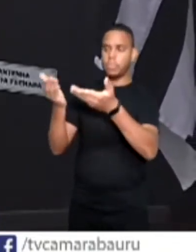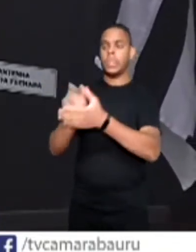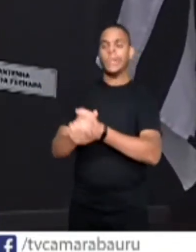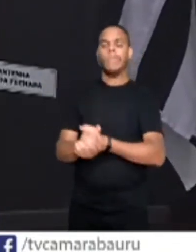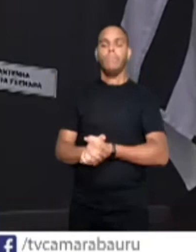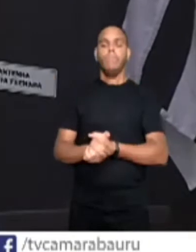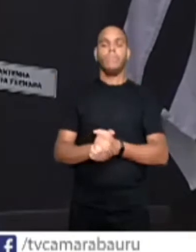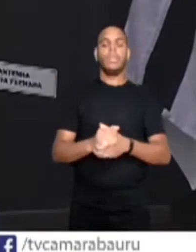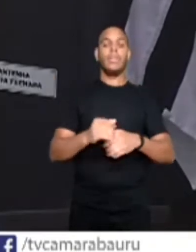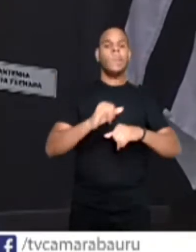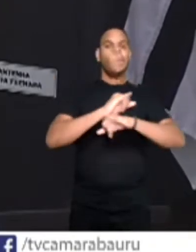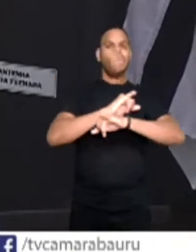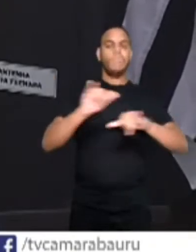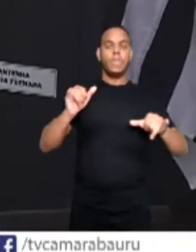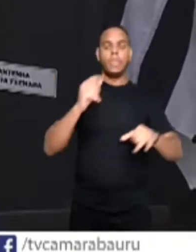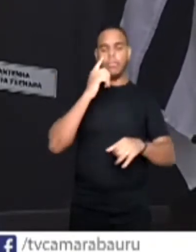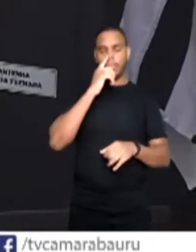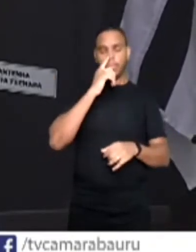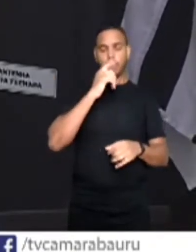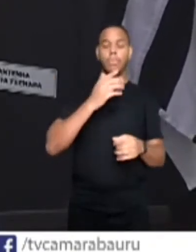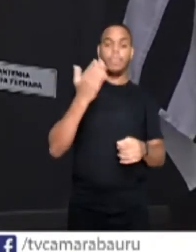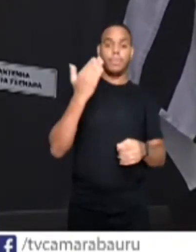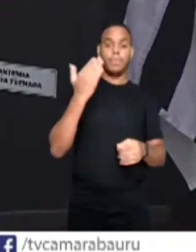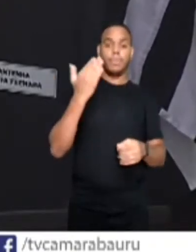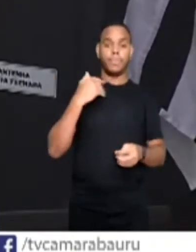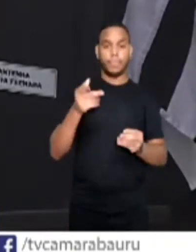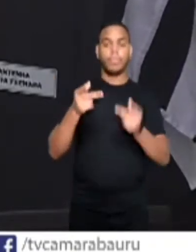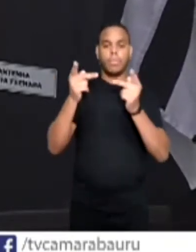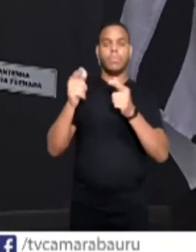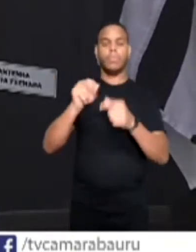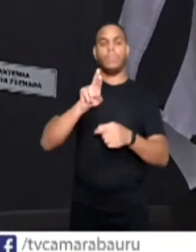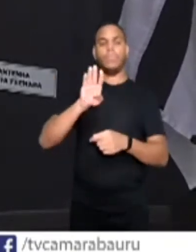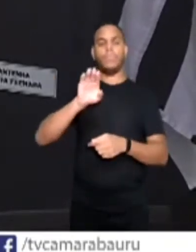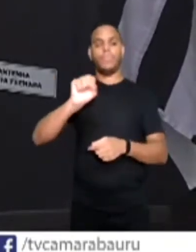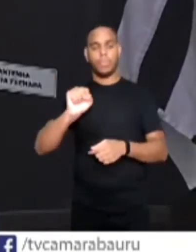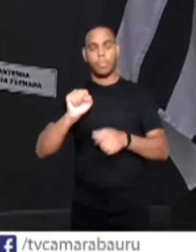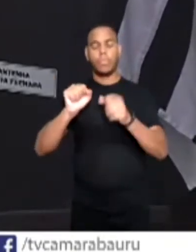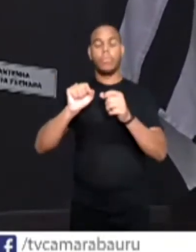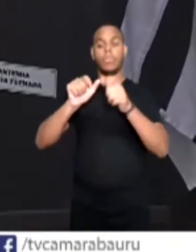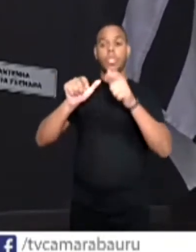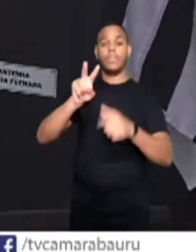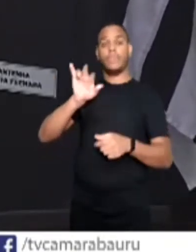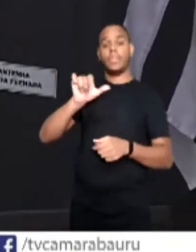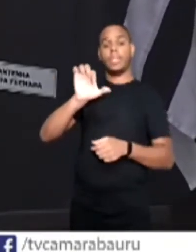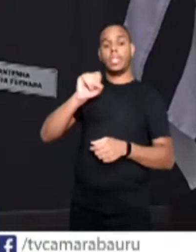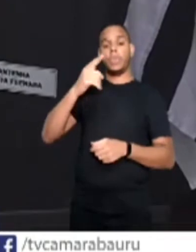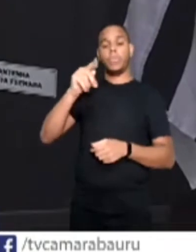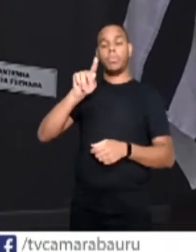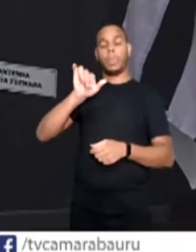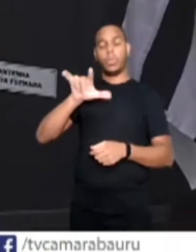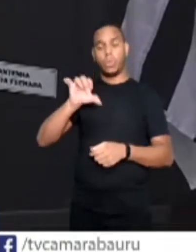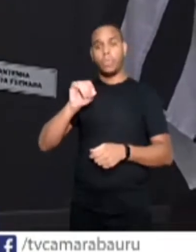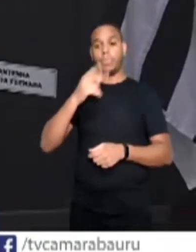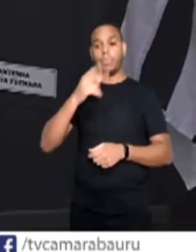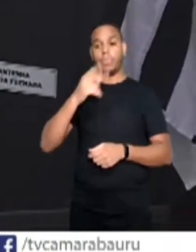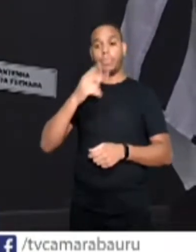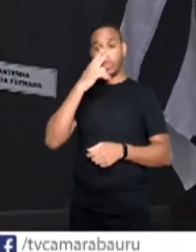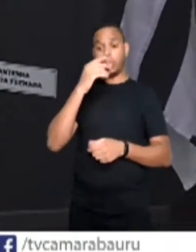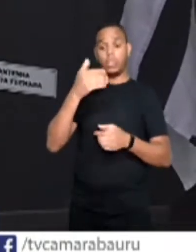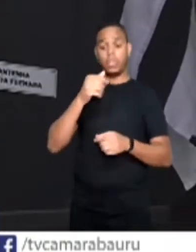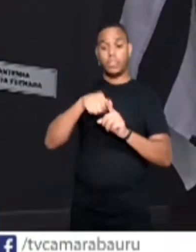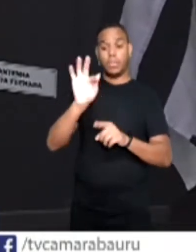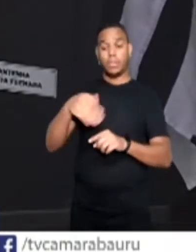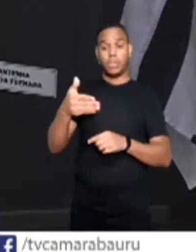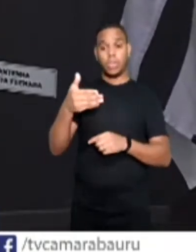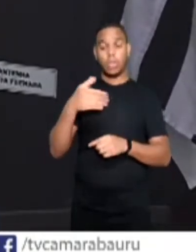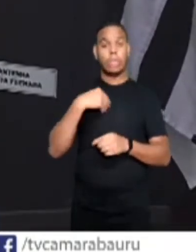que já estivemos visitando a unidade de saúde da Vila São Paulo, do qual realmente até o final desse mês nós estamos aí na expectativa